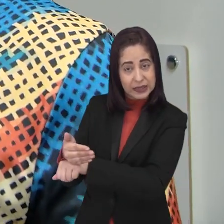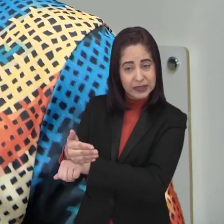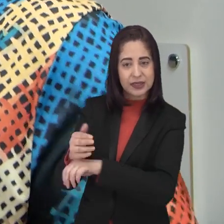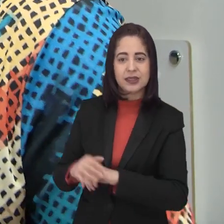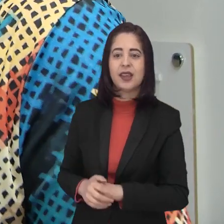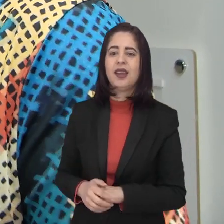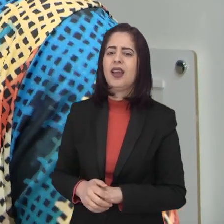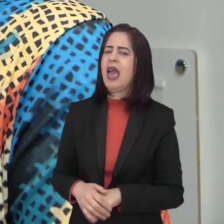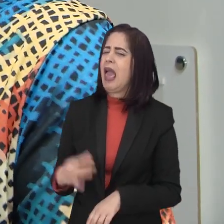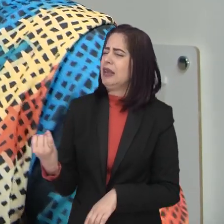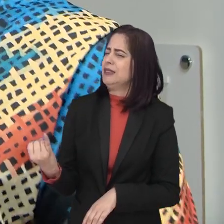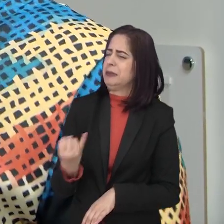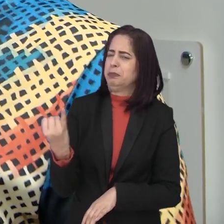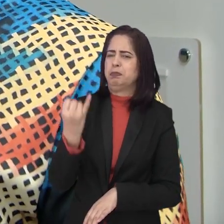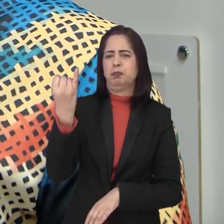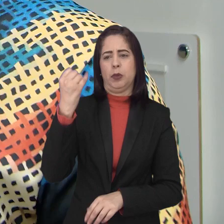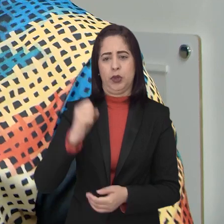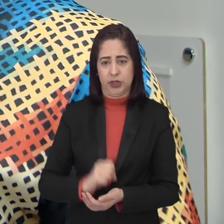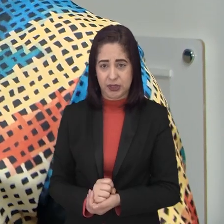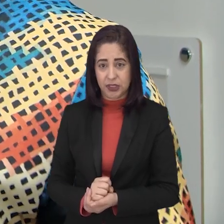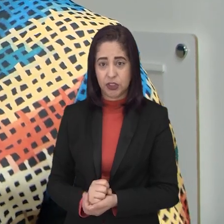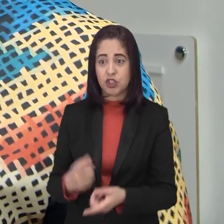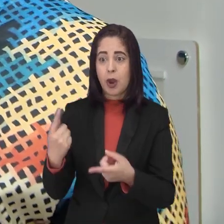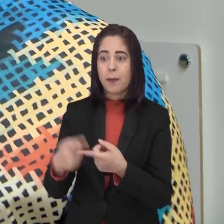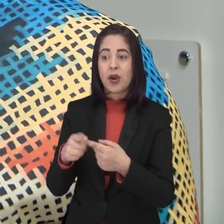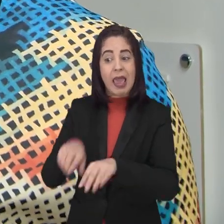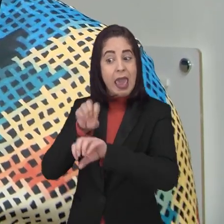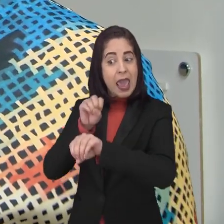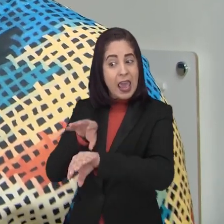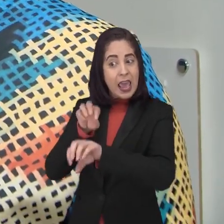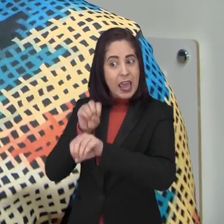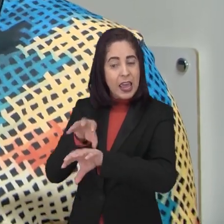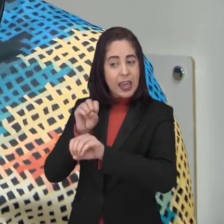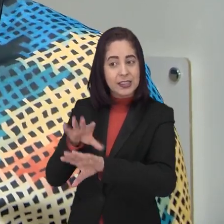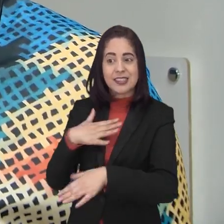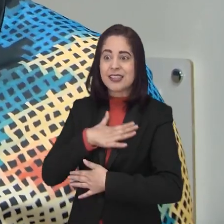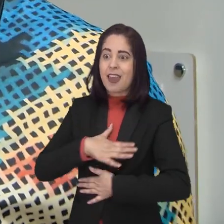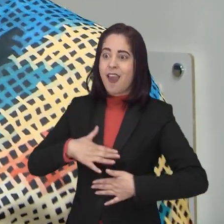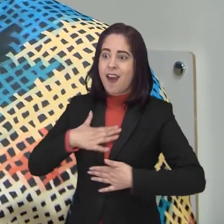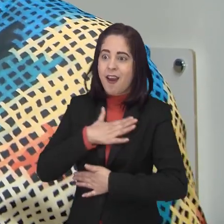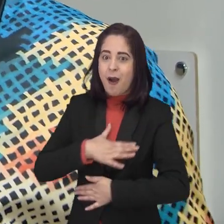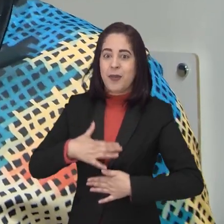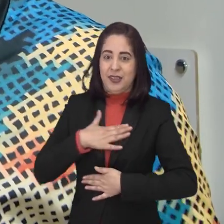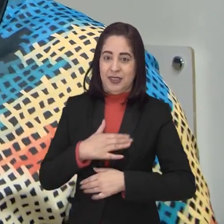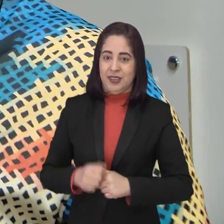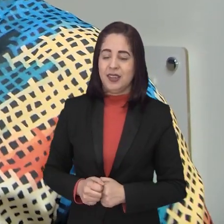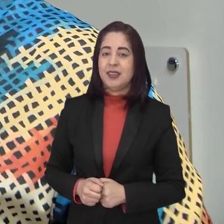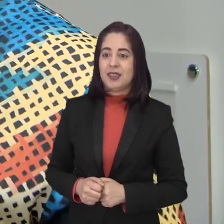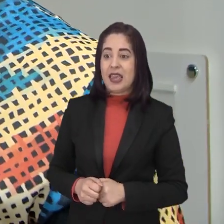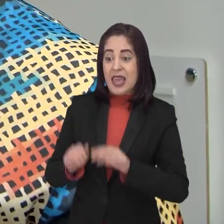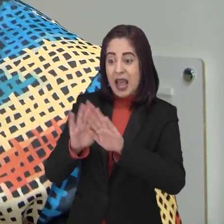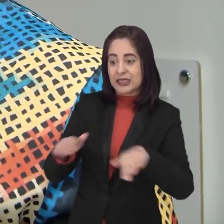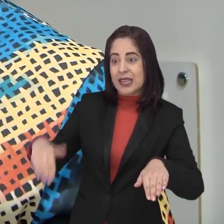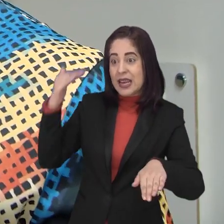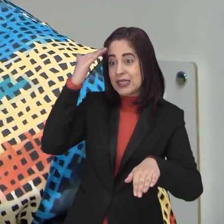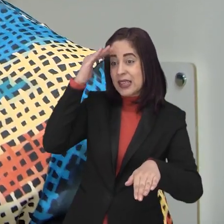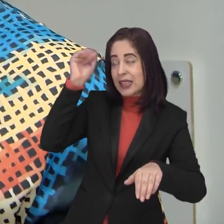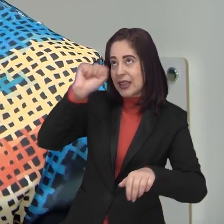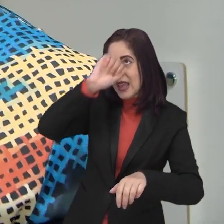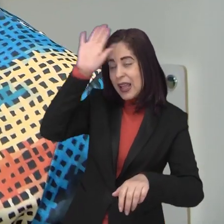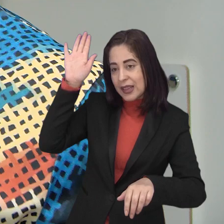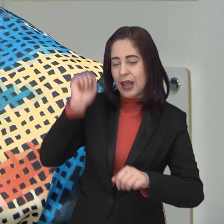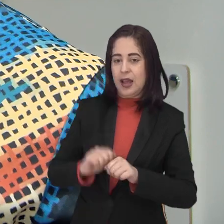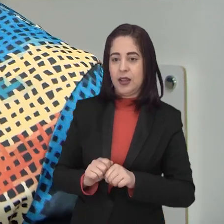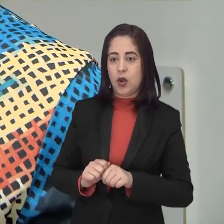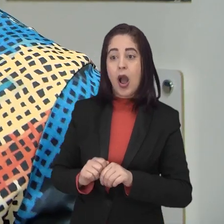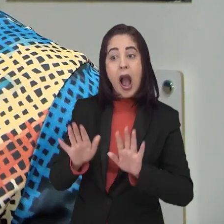inseridas. Esse movimento é muito importante para trazer um ensino muito mais prazeroso e significativo. É importante que eles tenham